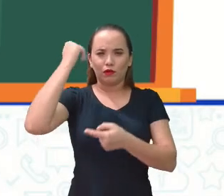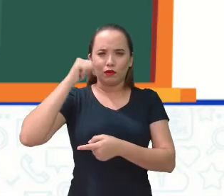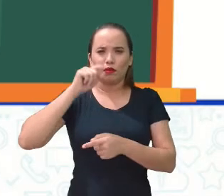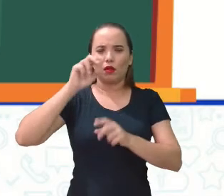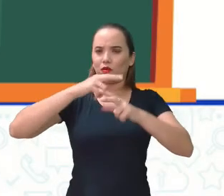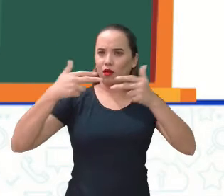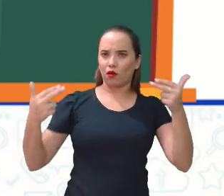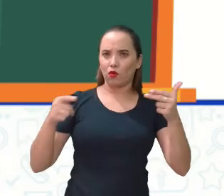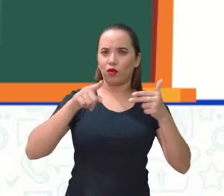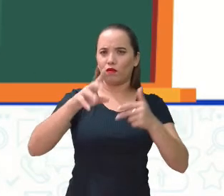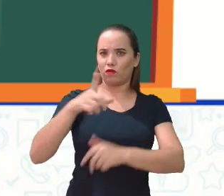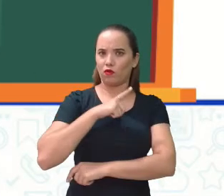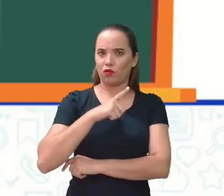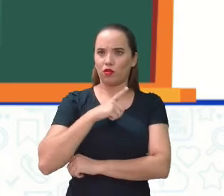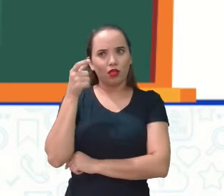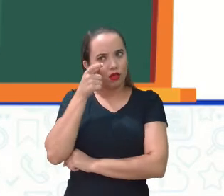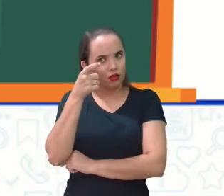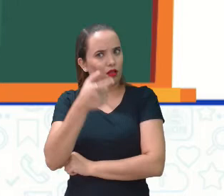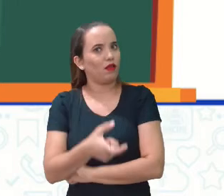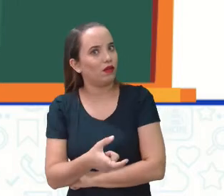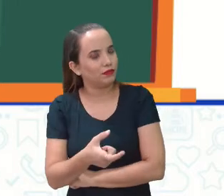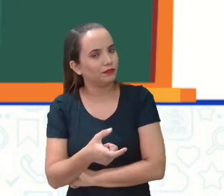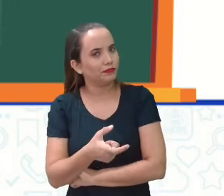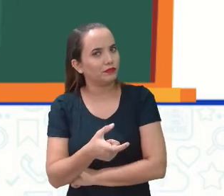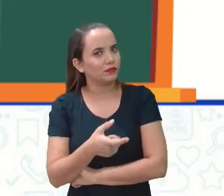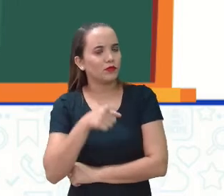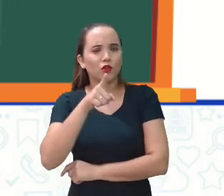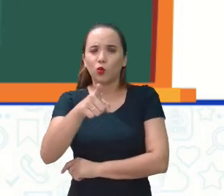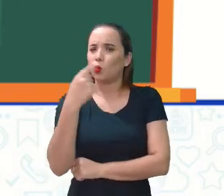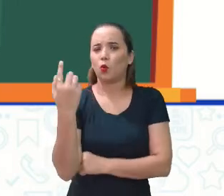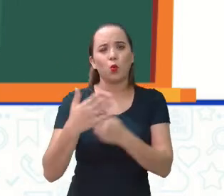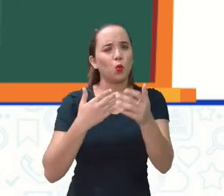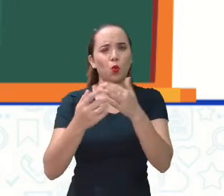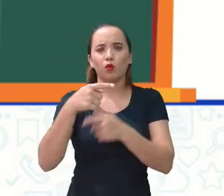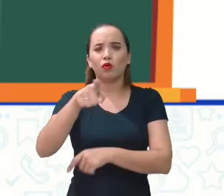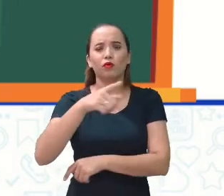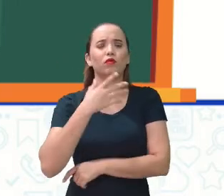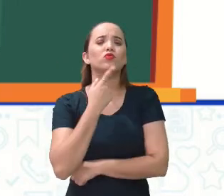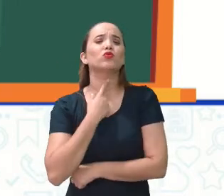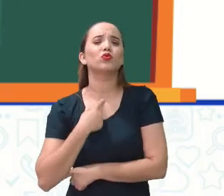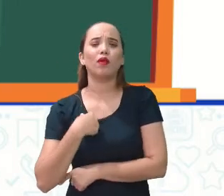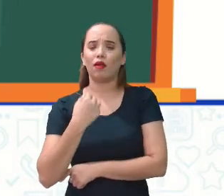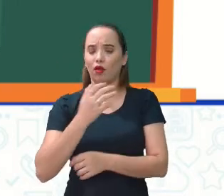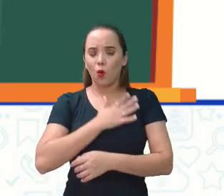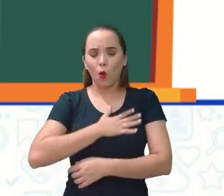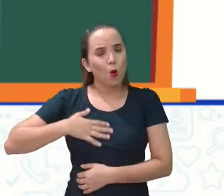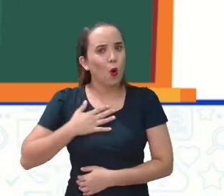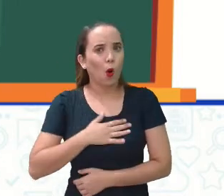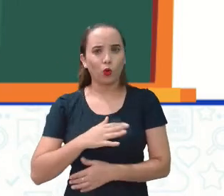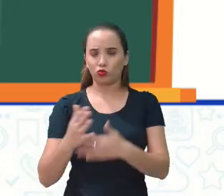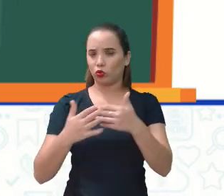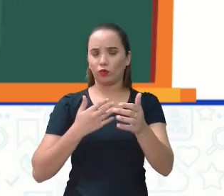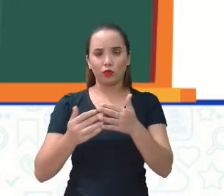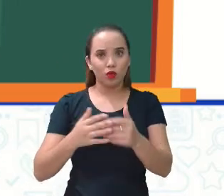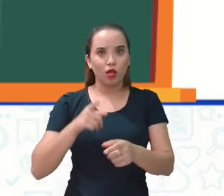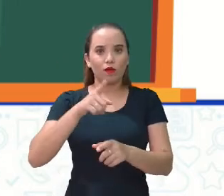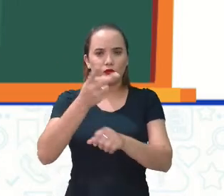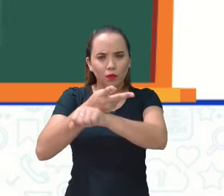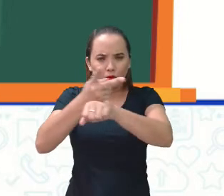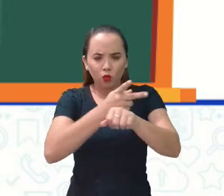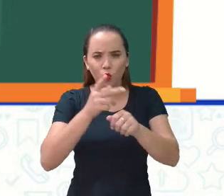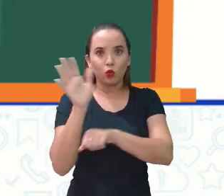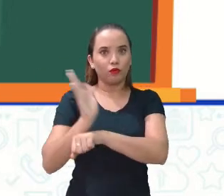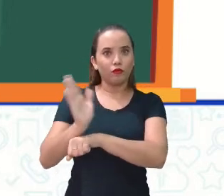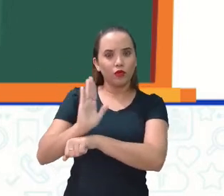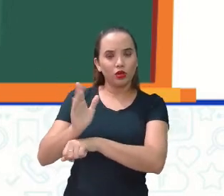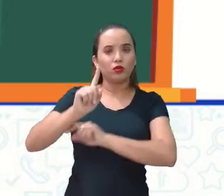tem interesse, não sei, aquele que você gosta? Procura um vídeo de exposição oral, de alguém falando sobre o assunto.